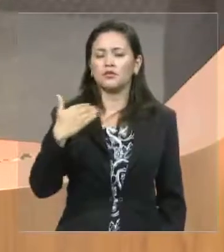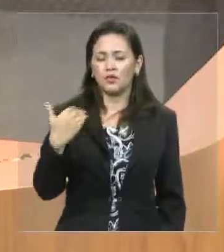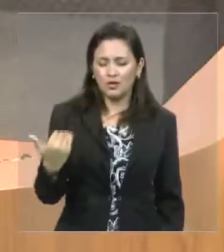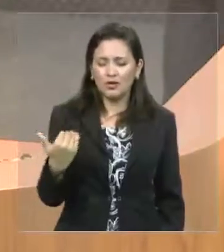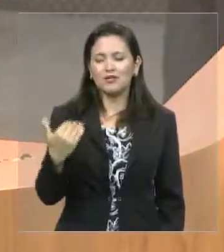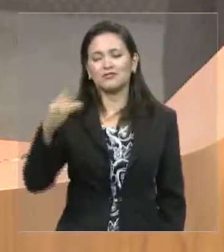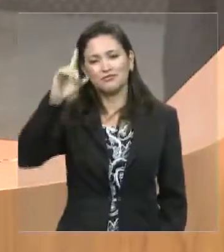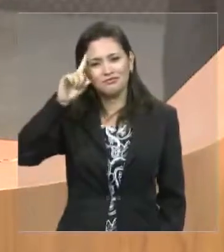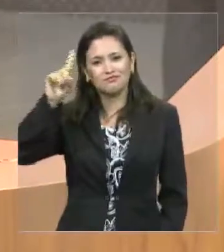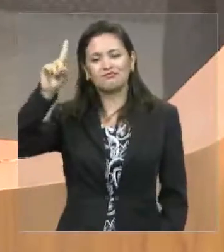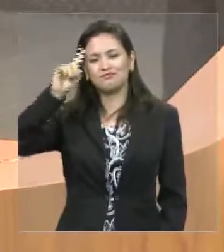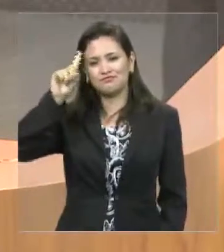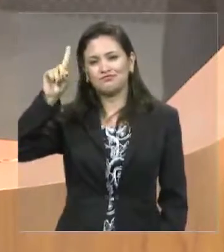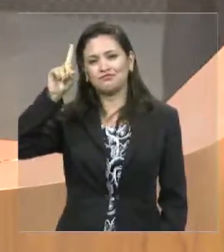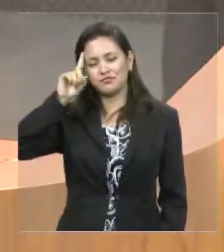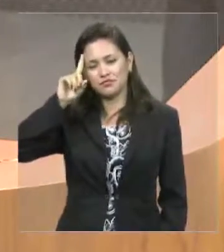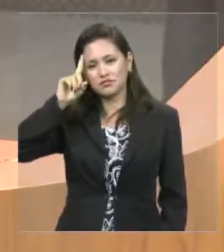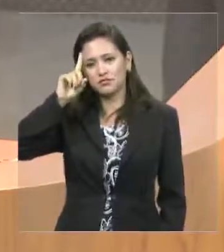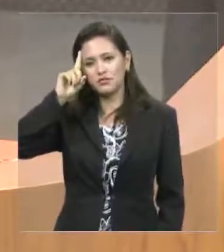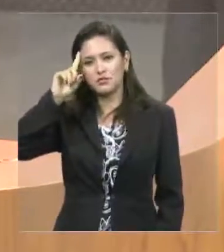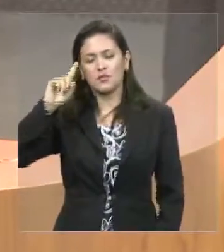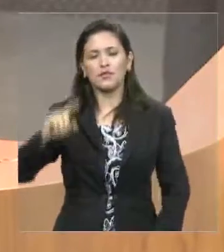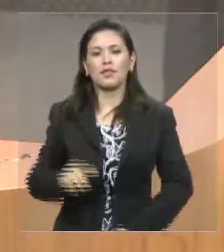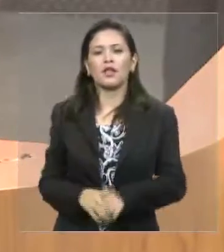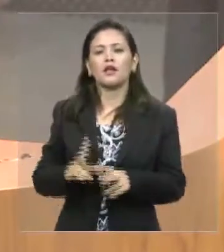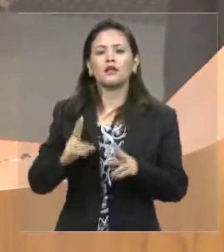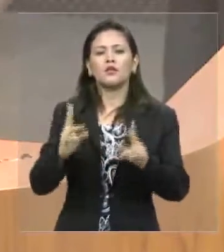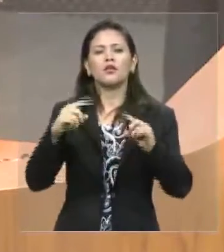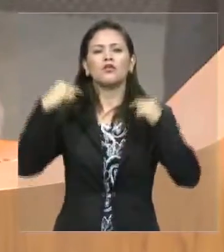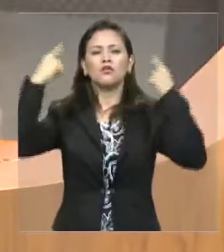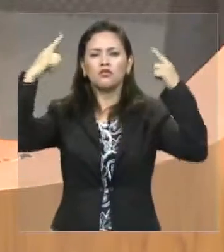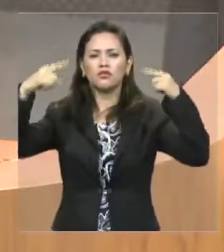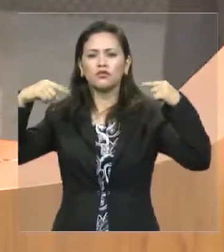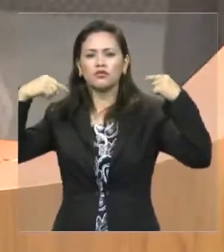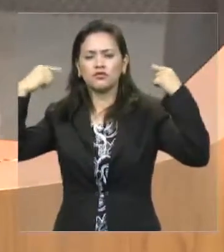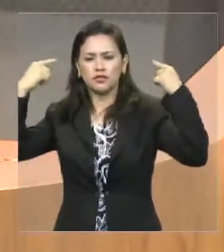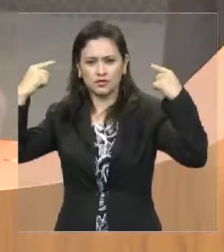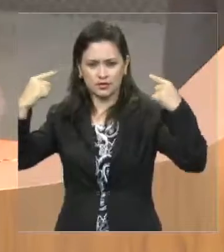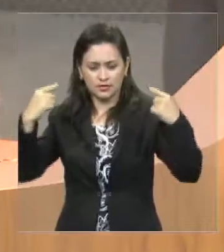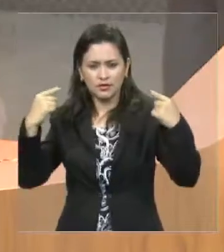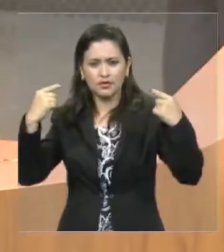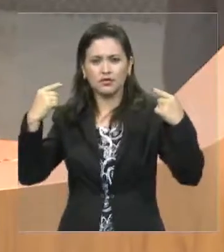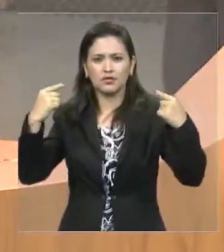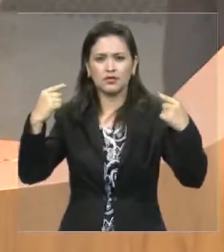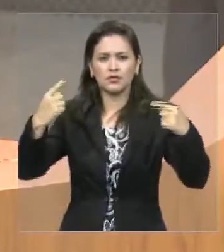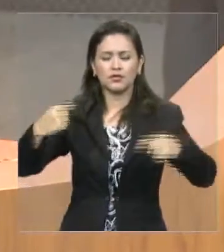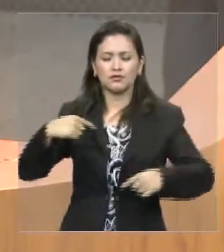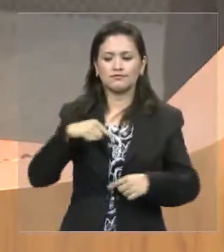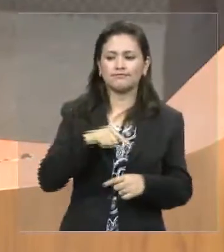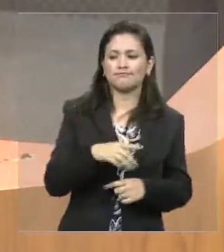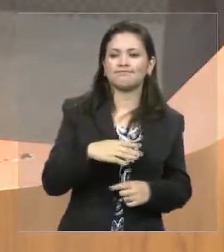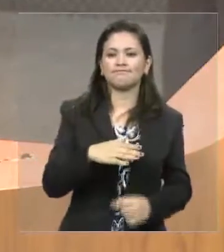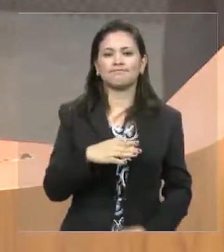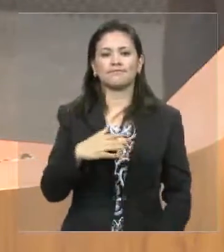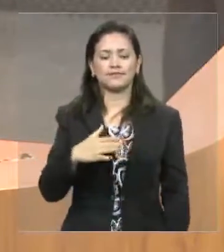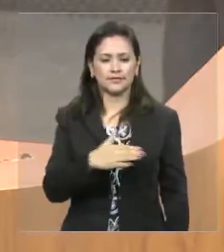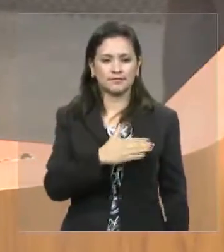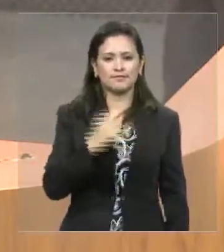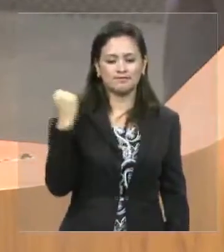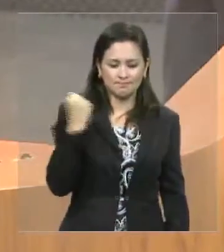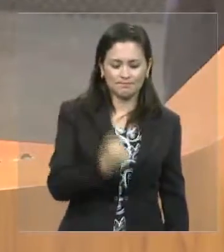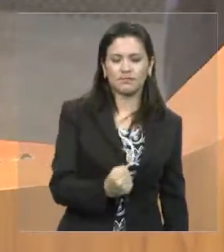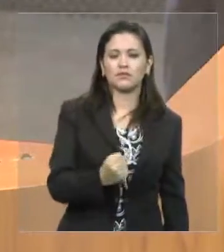Fomos reputados como ovelhas para o seu matadouro. Mas em todas estas coisas, somos mais